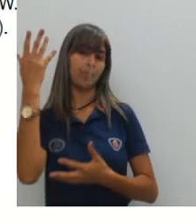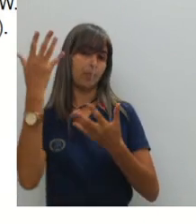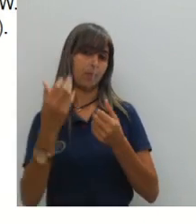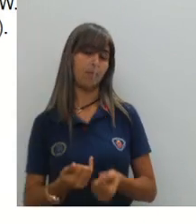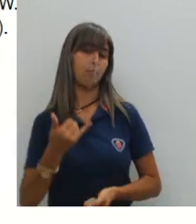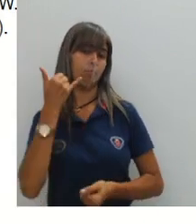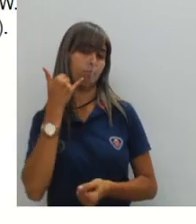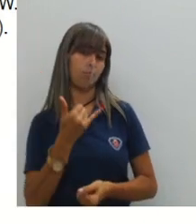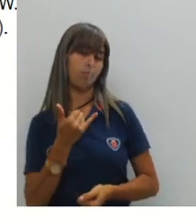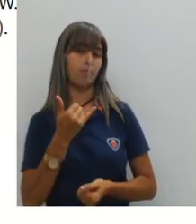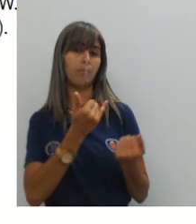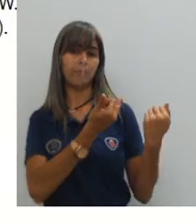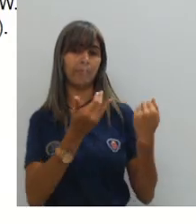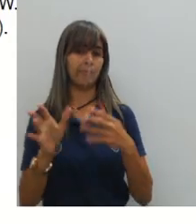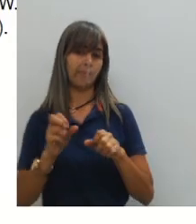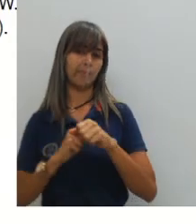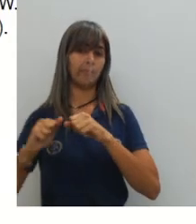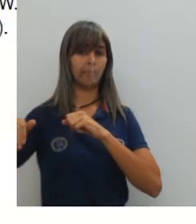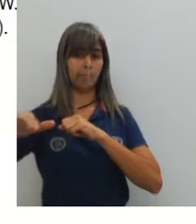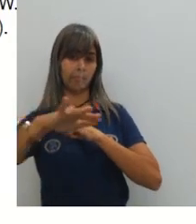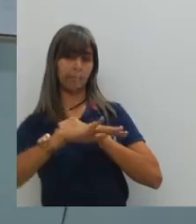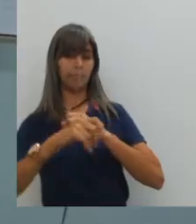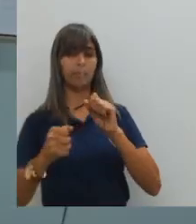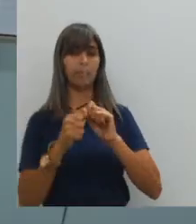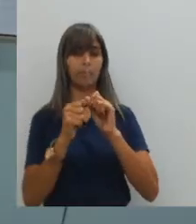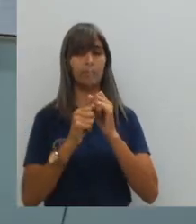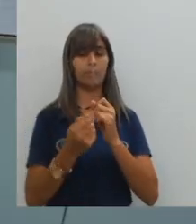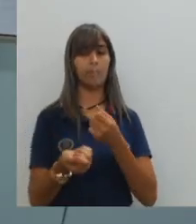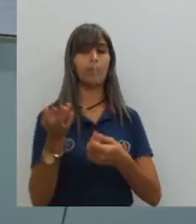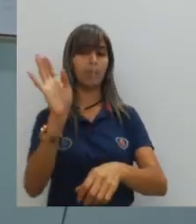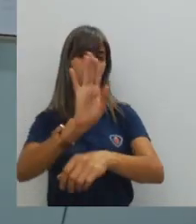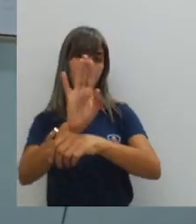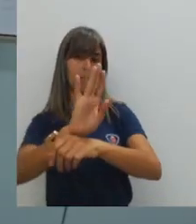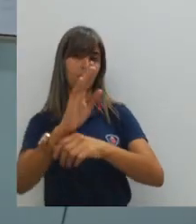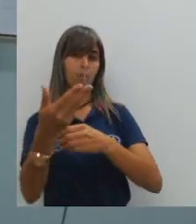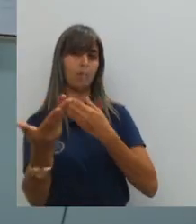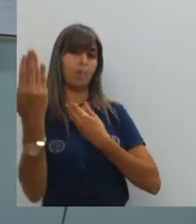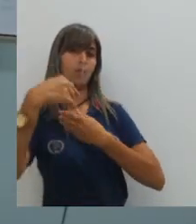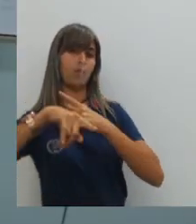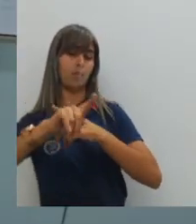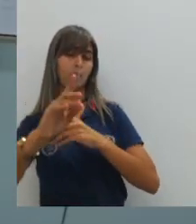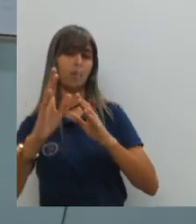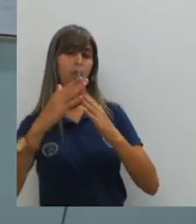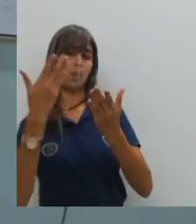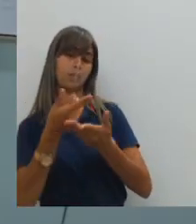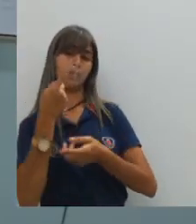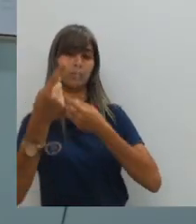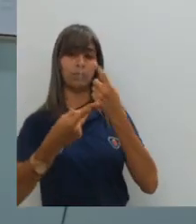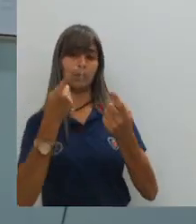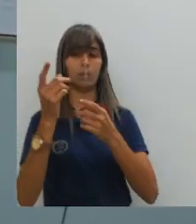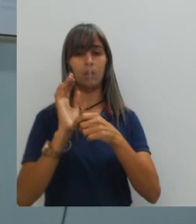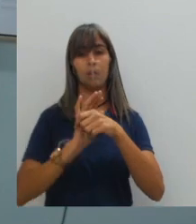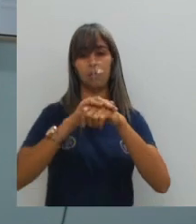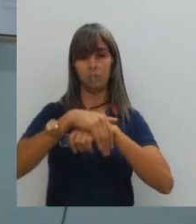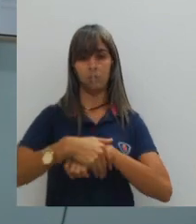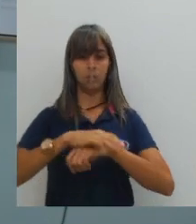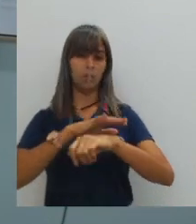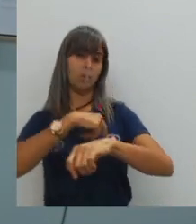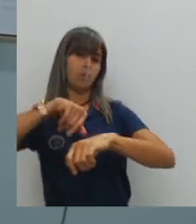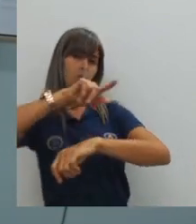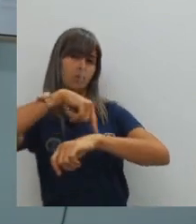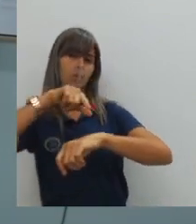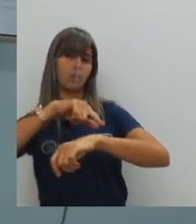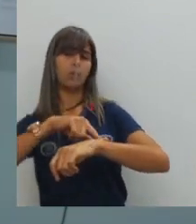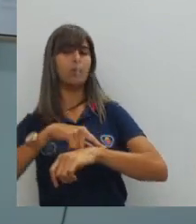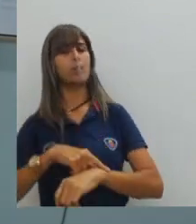exemplo, nesse período de pandemia, não é que a gente está fazendo videoconferência em casa, as videoconferências acontecem às vezes à noite, elas ultrapassam o horário, até o nosso